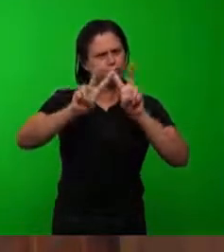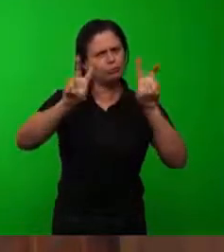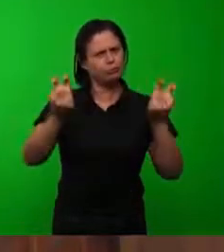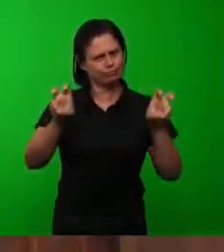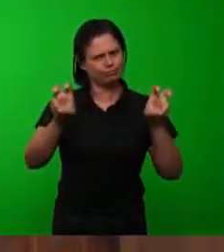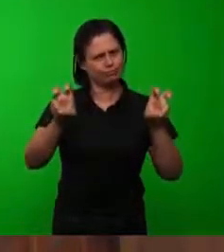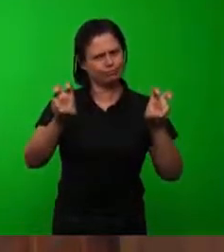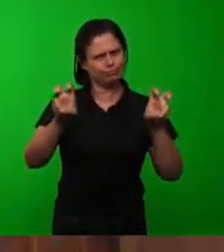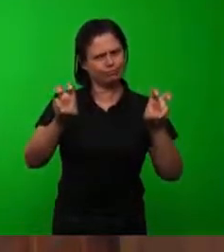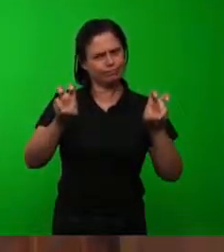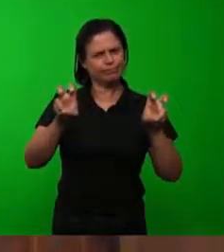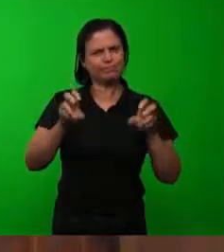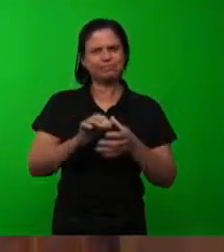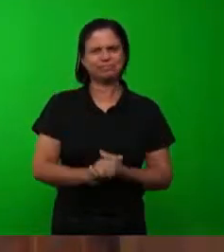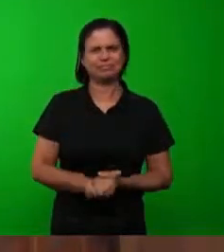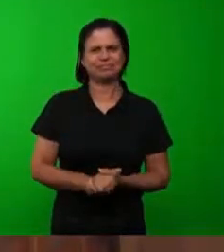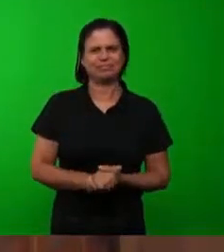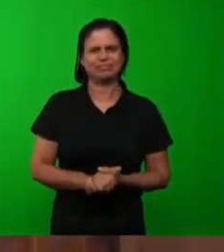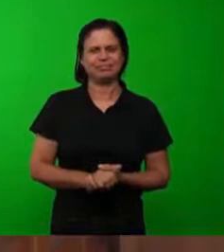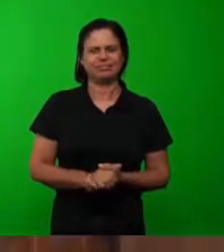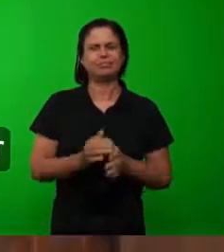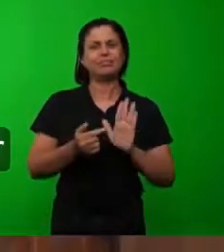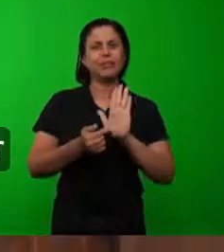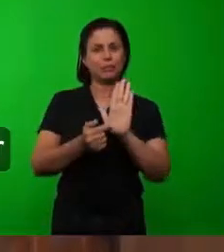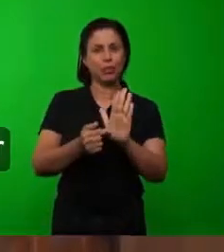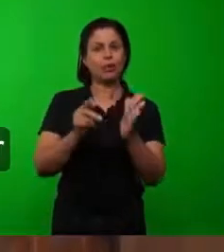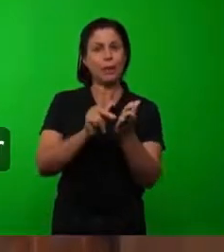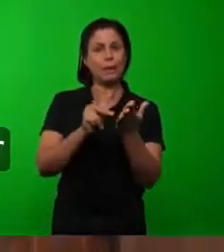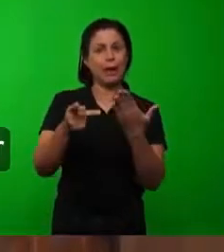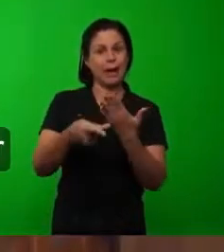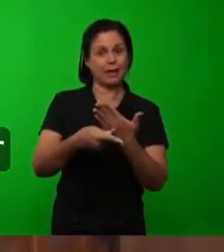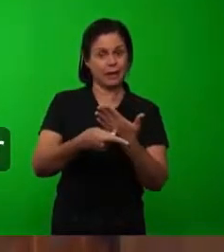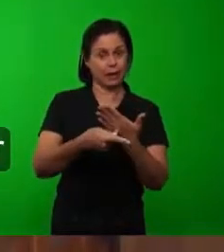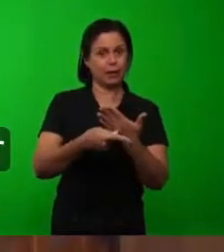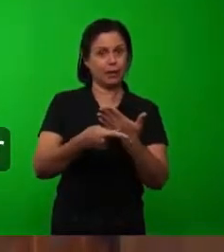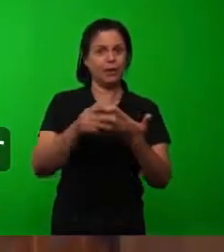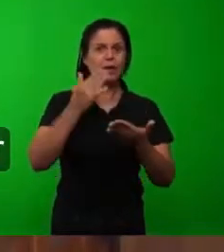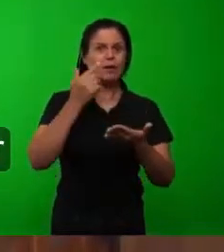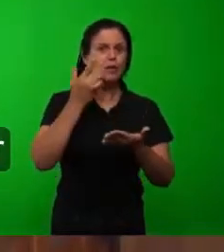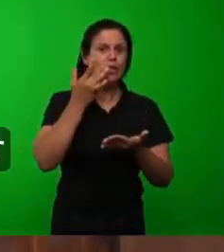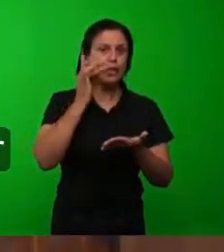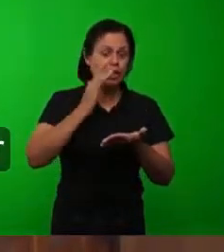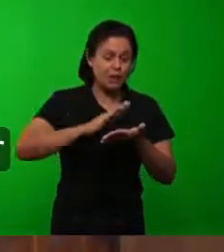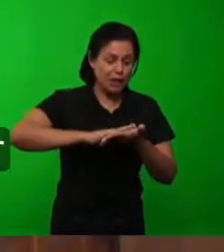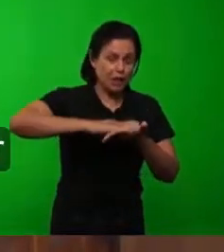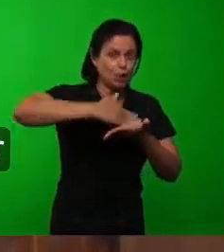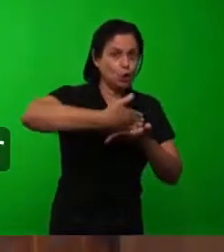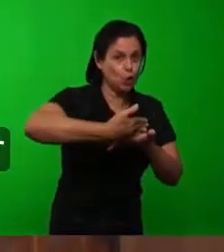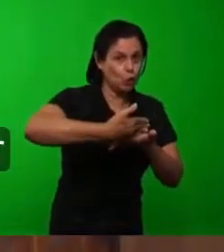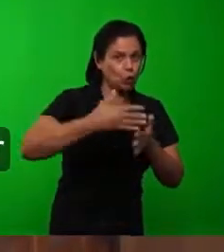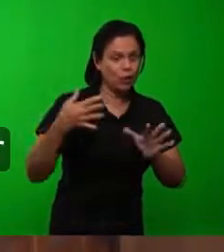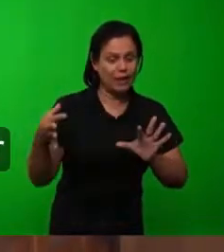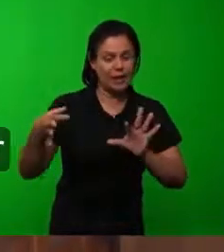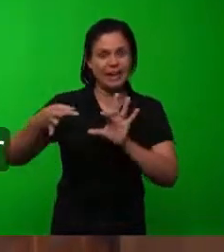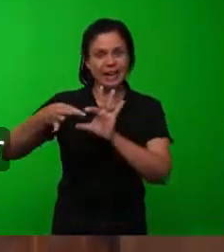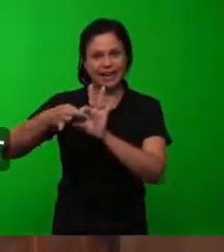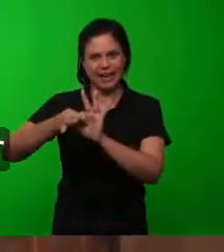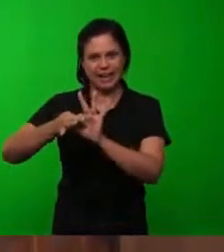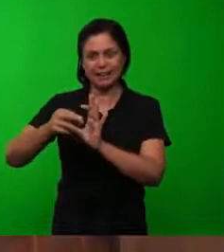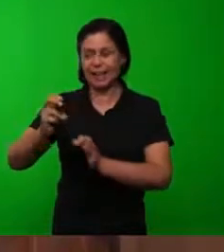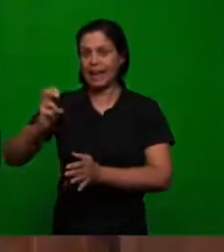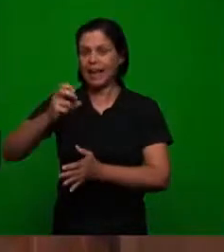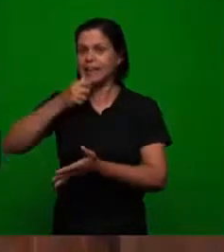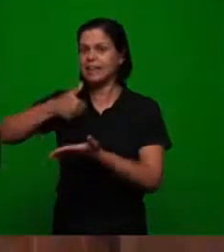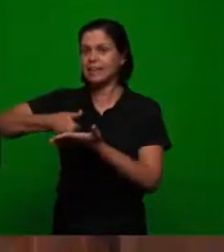pequena palavra introdutória a respeito da parábola do tesouro ligada ao assunto da quinta